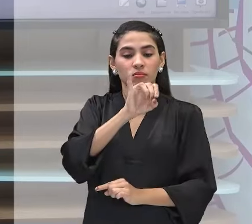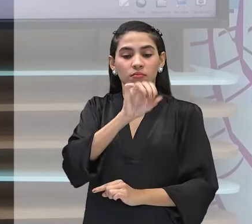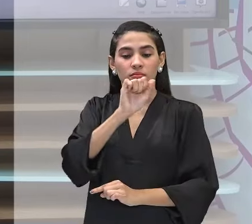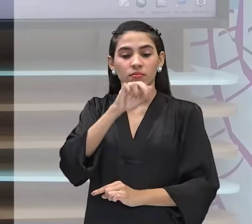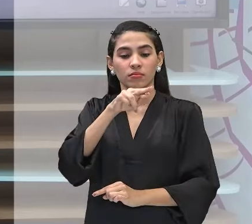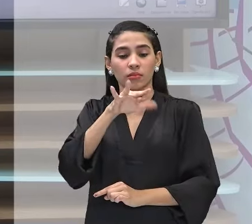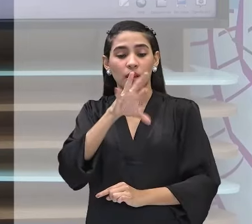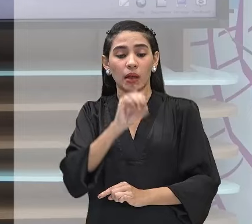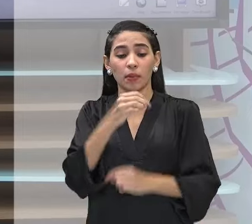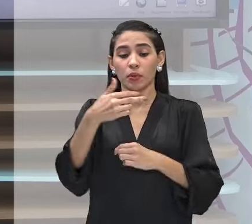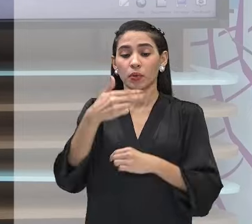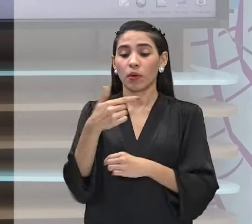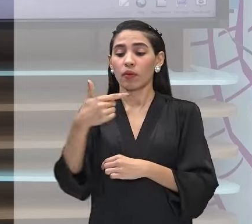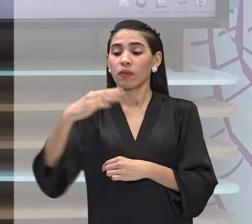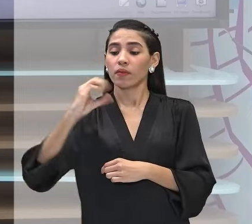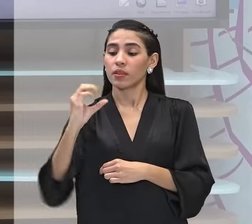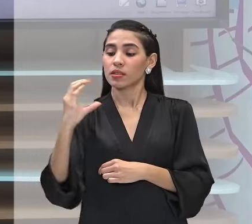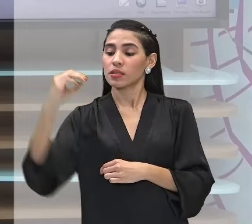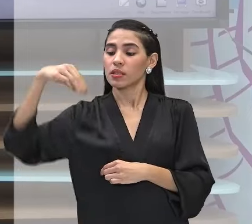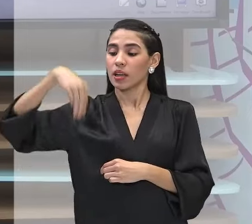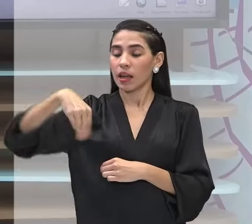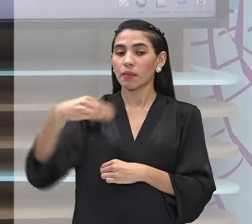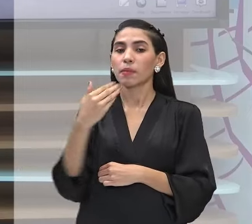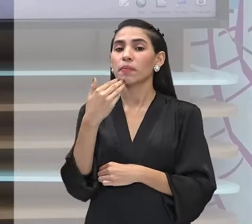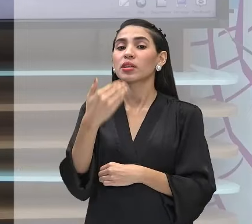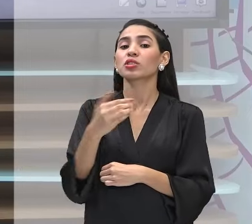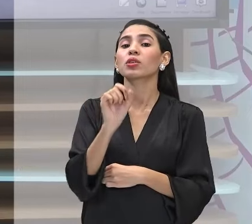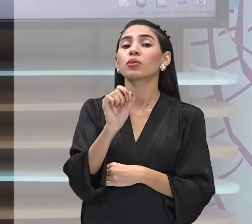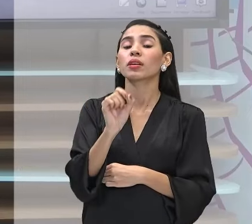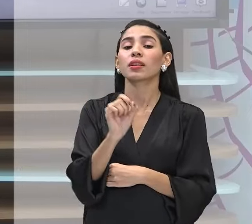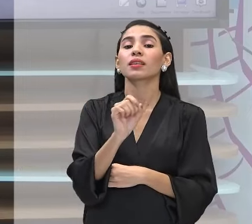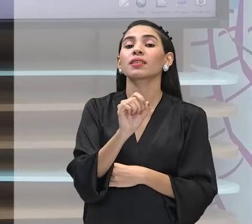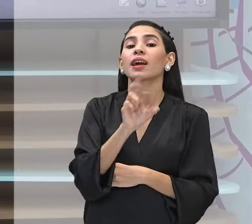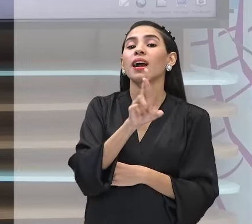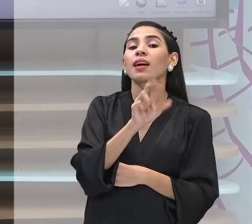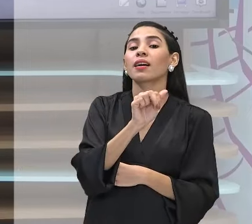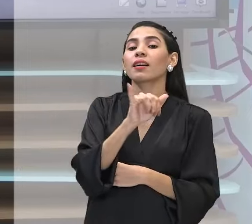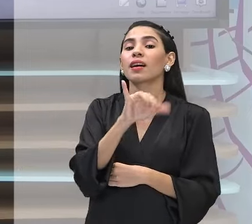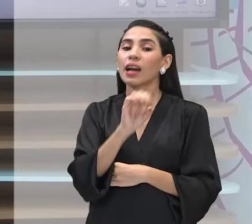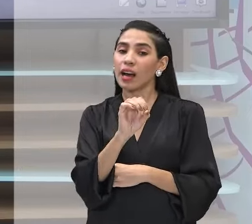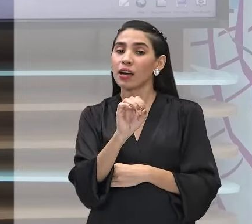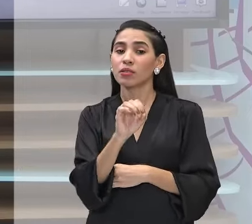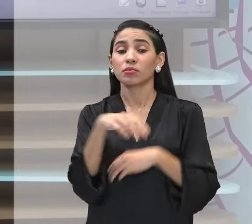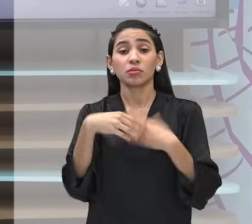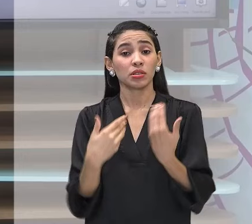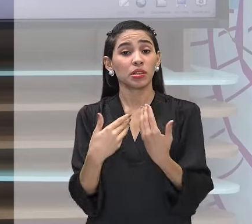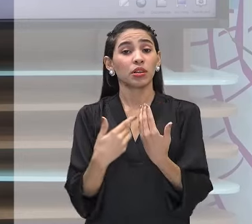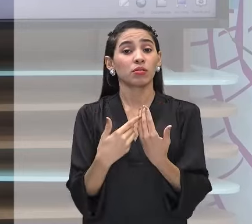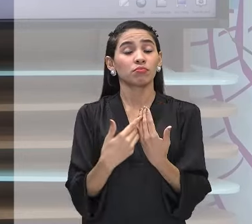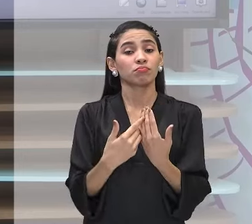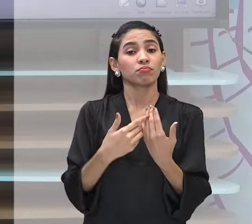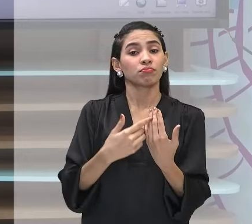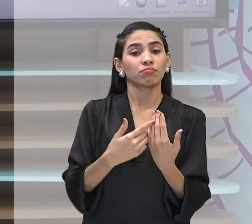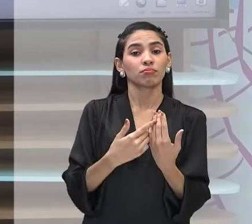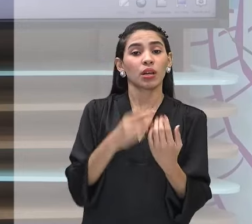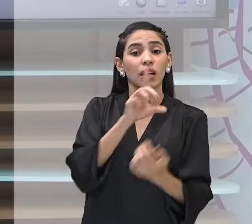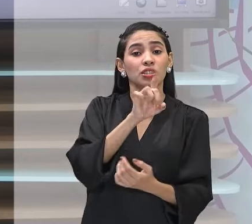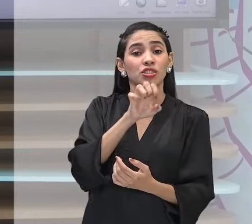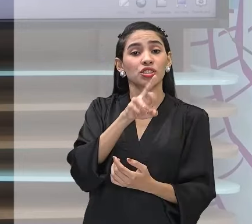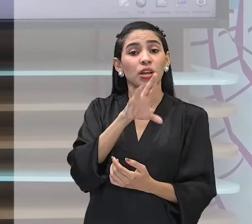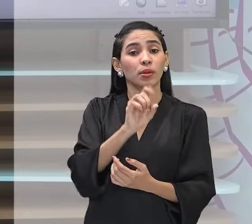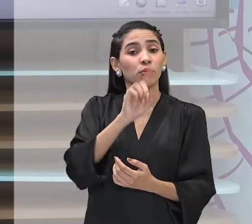cm tava sendo solicitado Quanto era o seu raio e nós vimos que como o diâmetro é igual duas vezes o